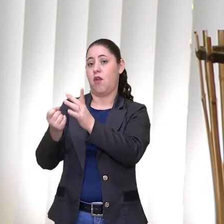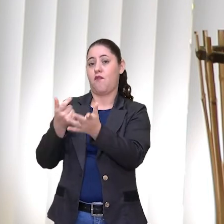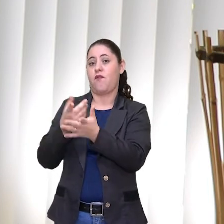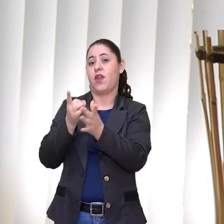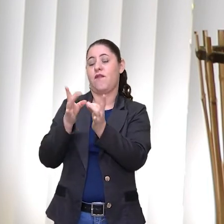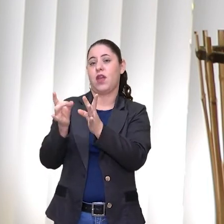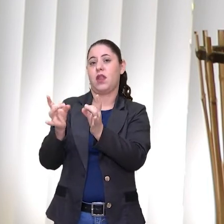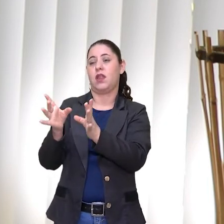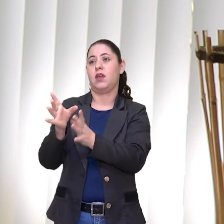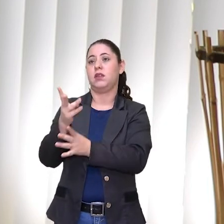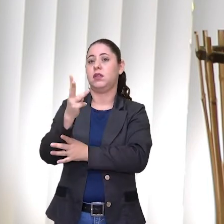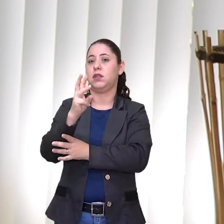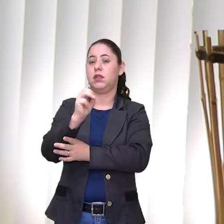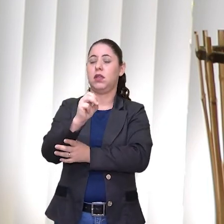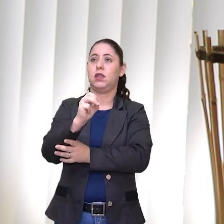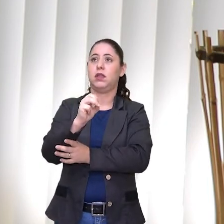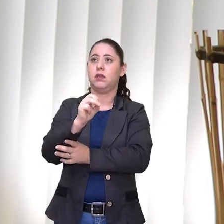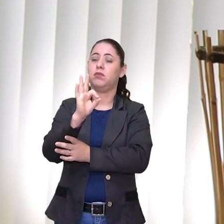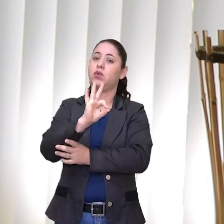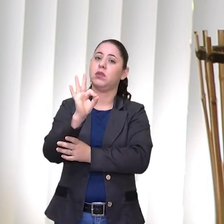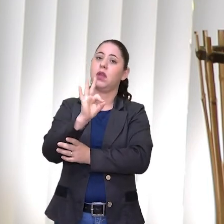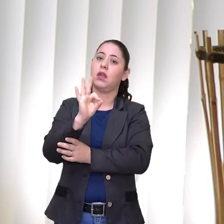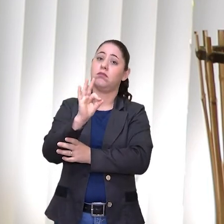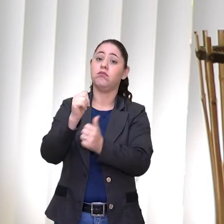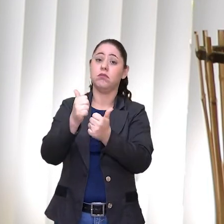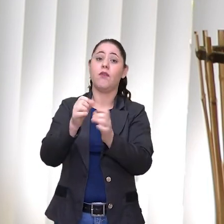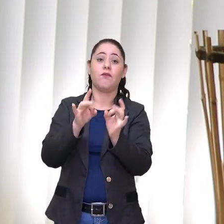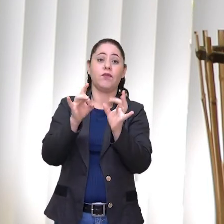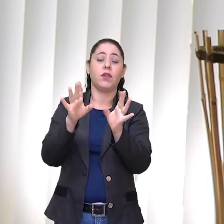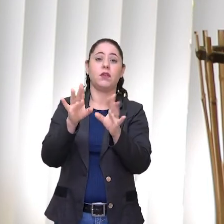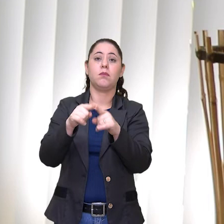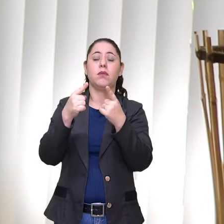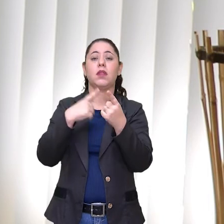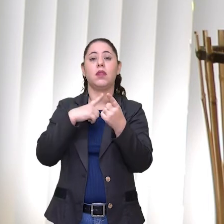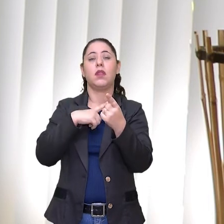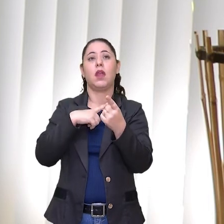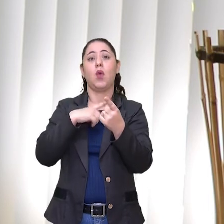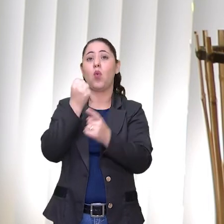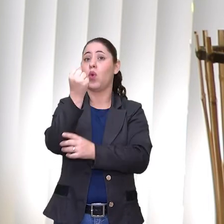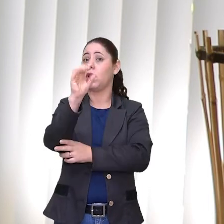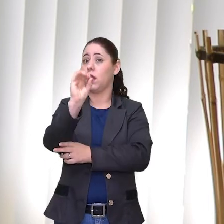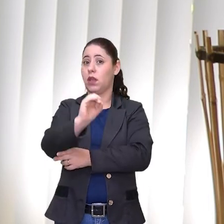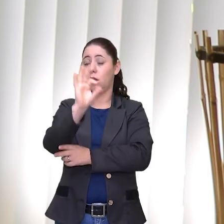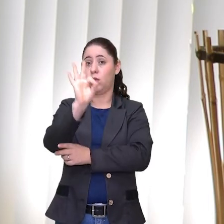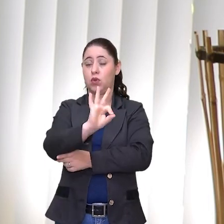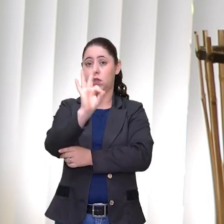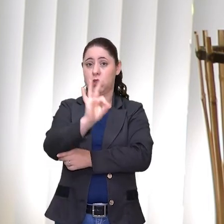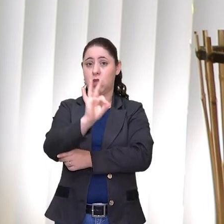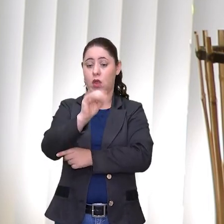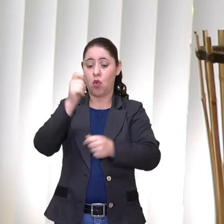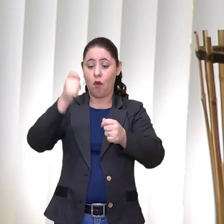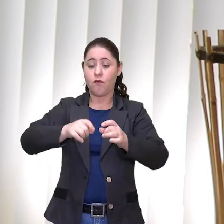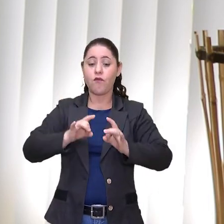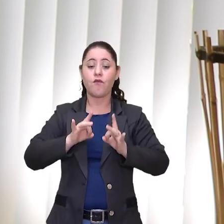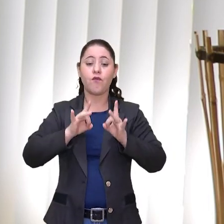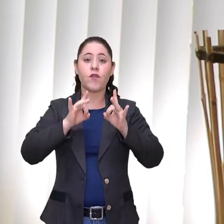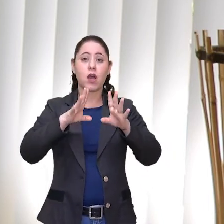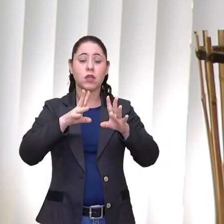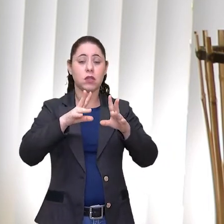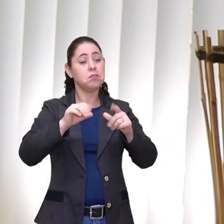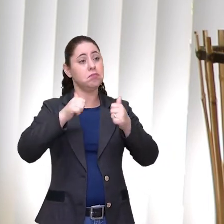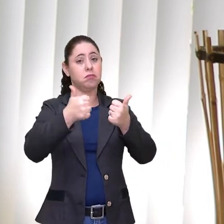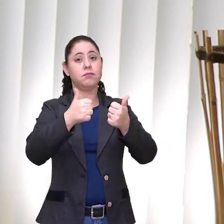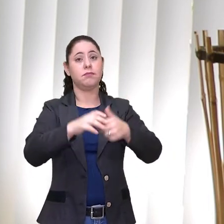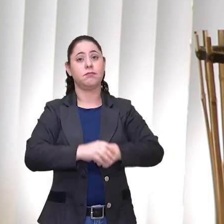cai. 30% dos leilões são positivos. Mas nós temos exemplos de leiloeiros que alcançam 80%